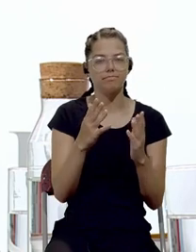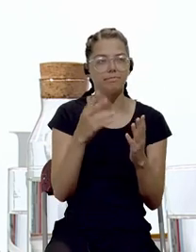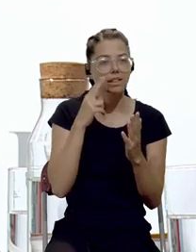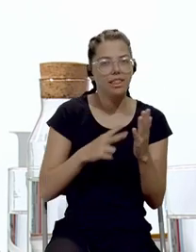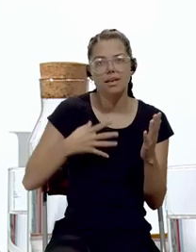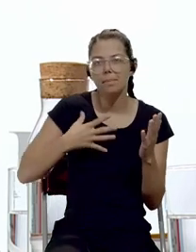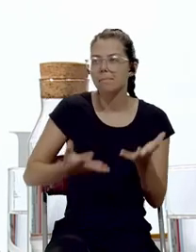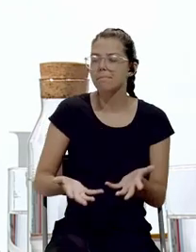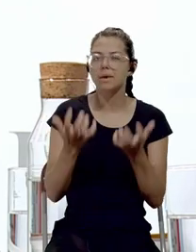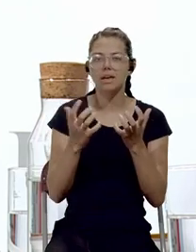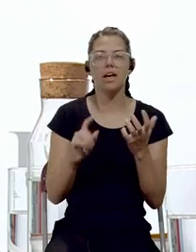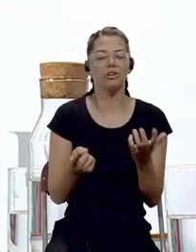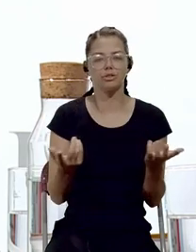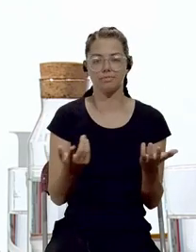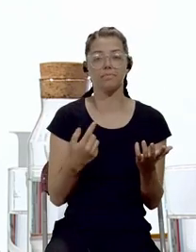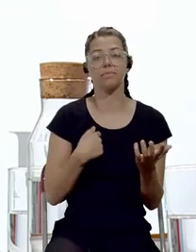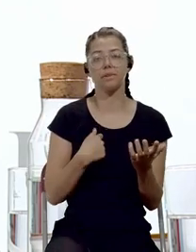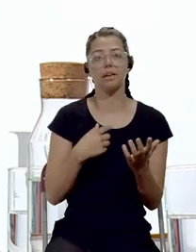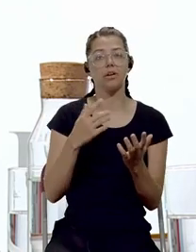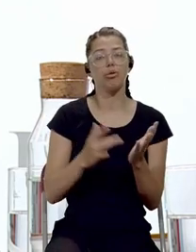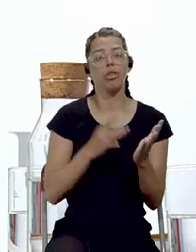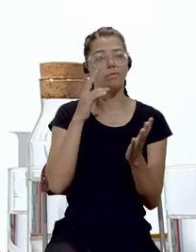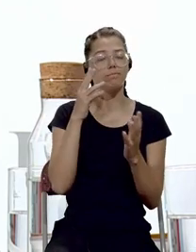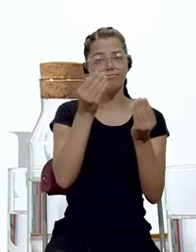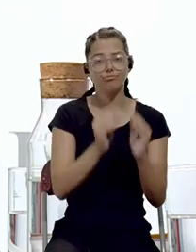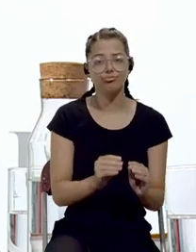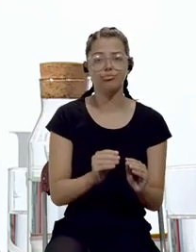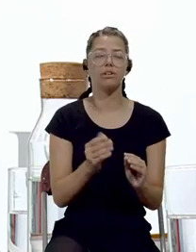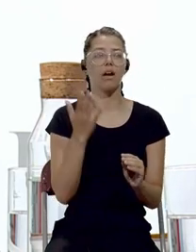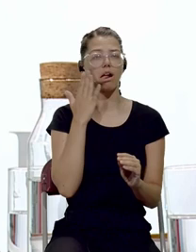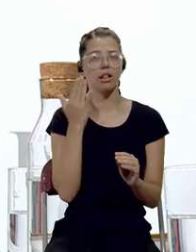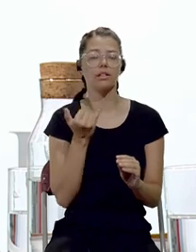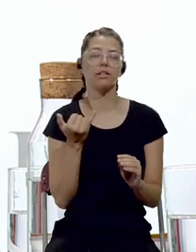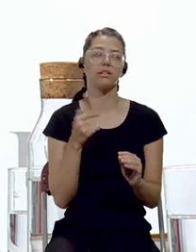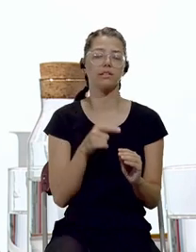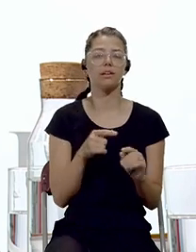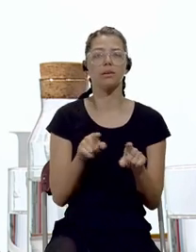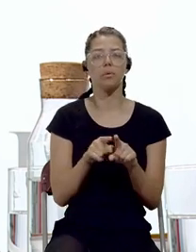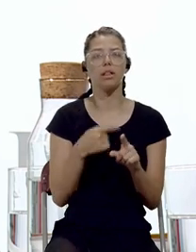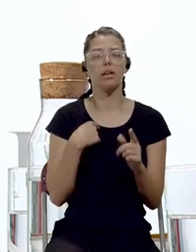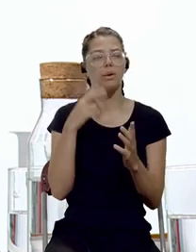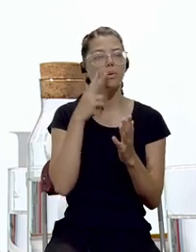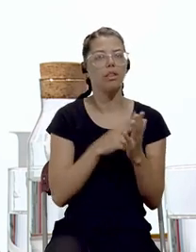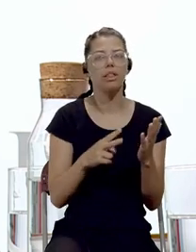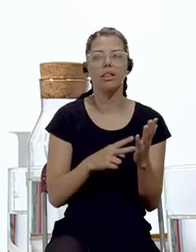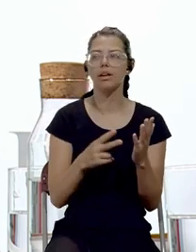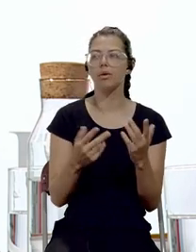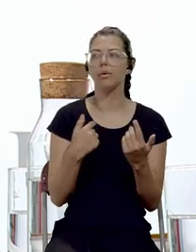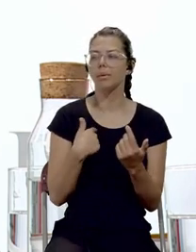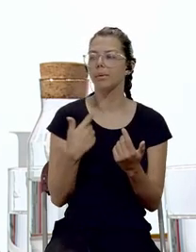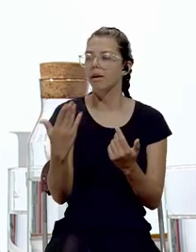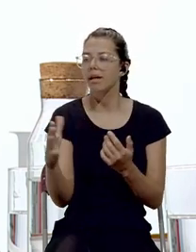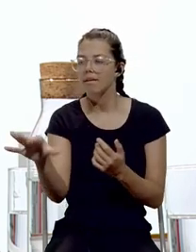ler? No fundo, os livros que eu tenho tentado fazer são um bocadinho esses livros que eu gostava de ler, que eu gostava que existissem.